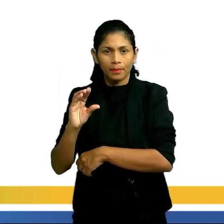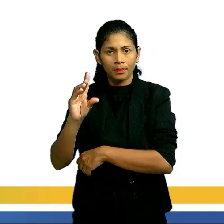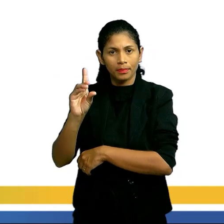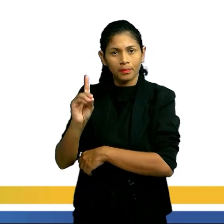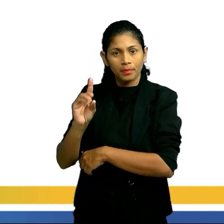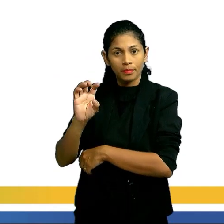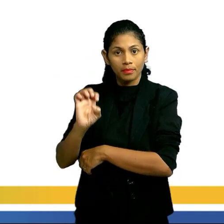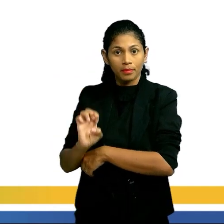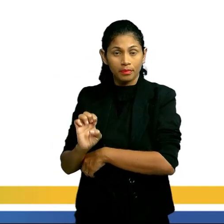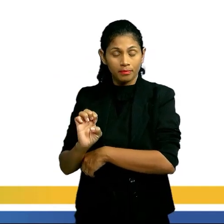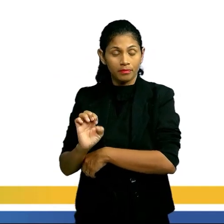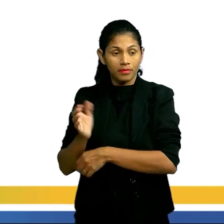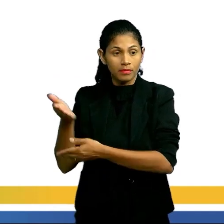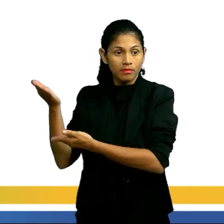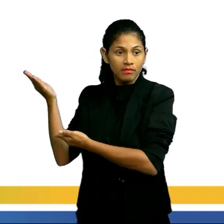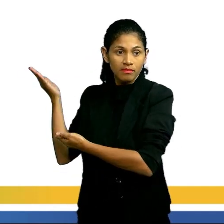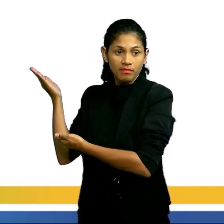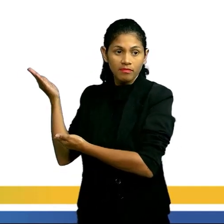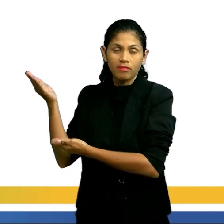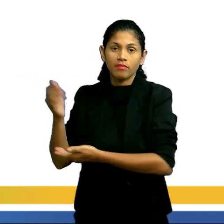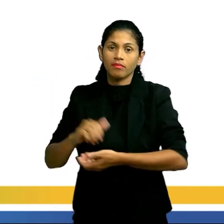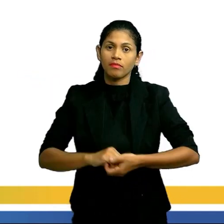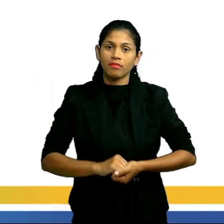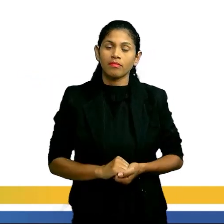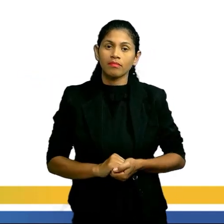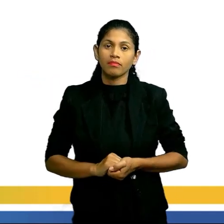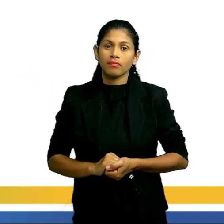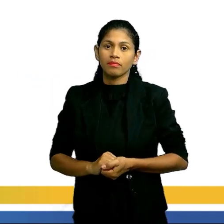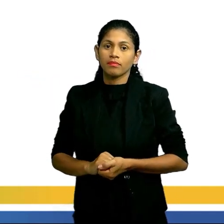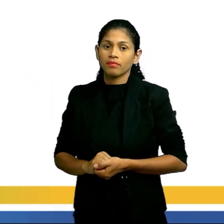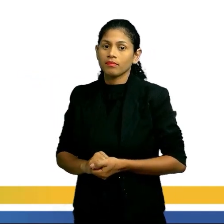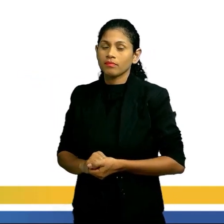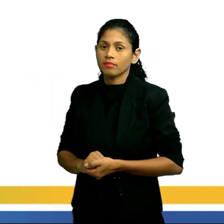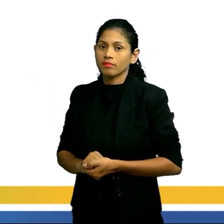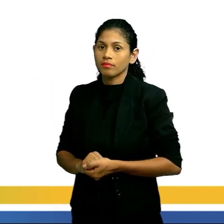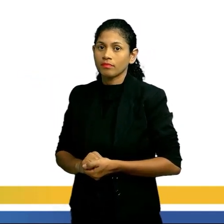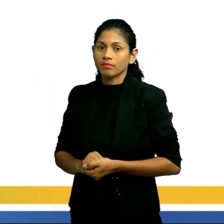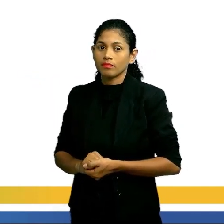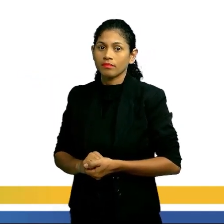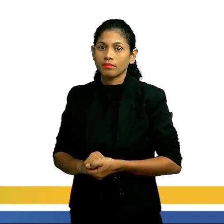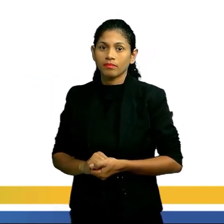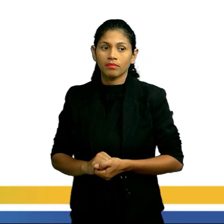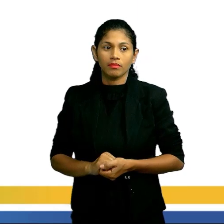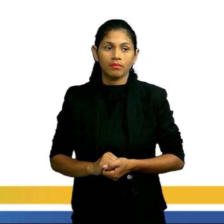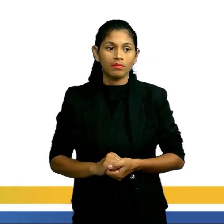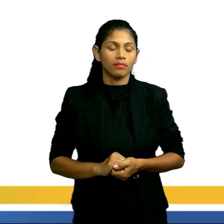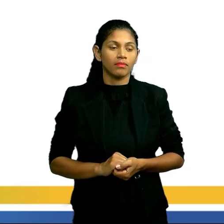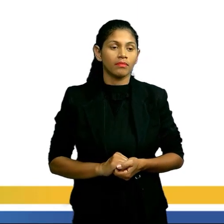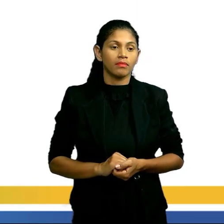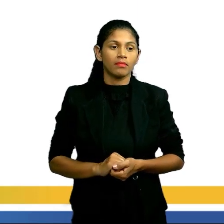Alternativa D, 50.000. Ou alternativa E, 20.000. Vamos resolver essa questão.